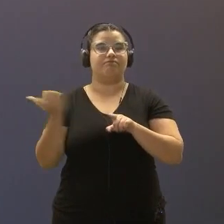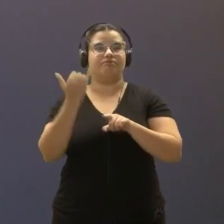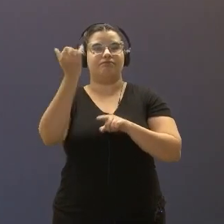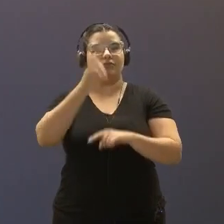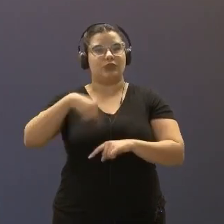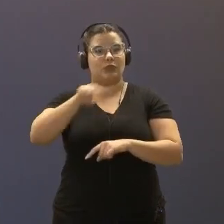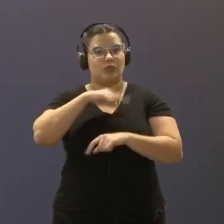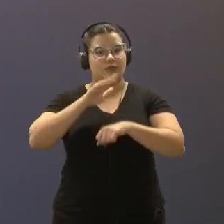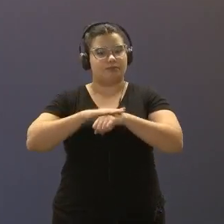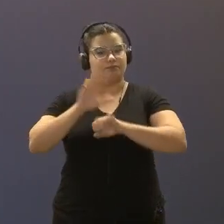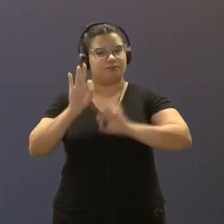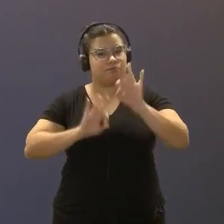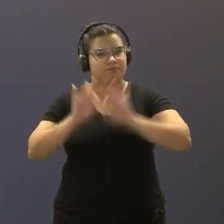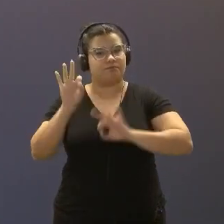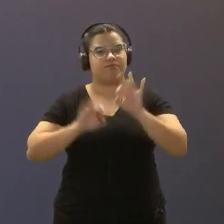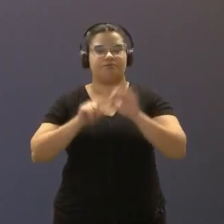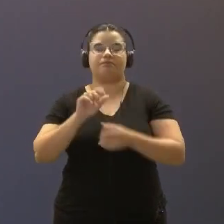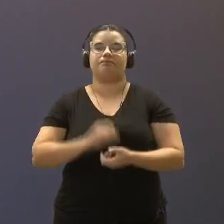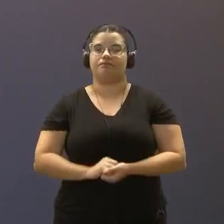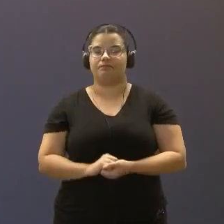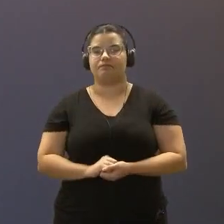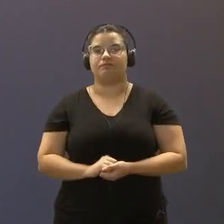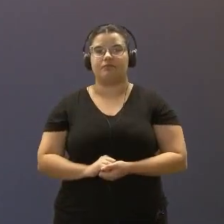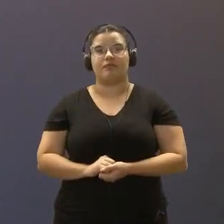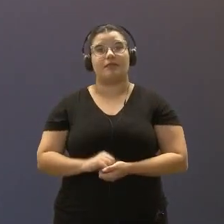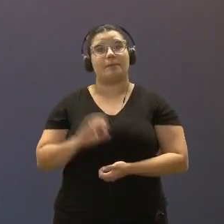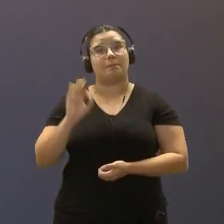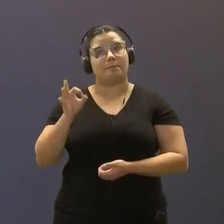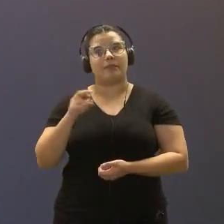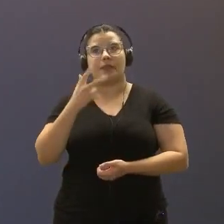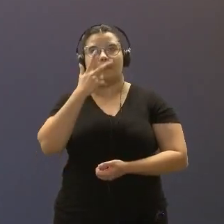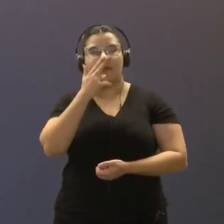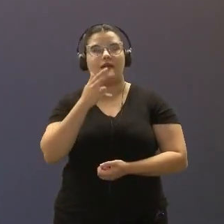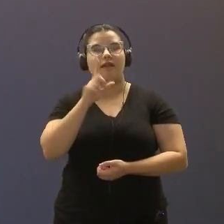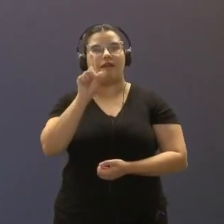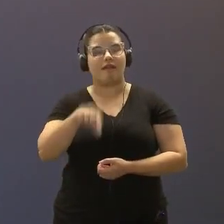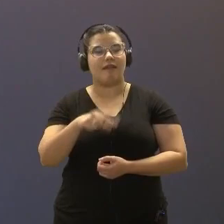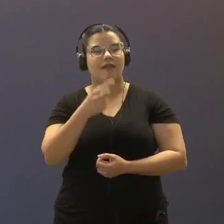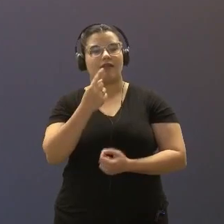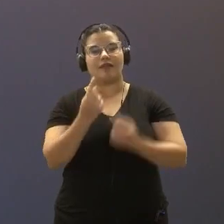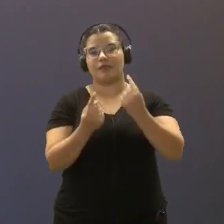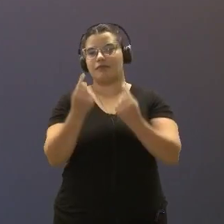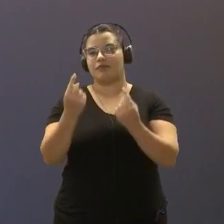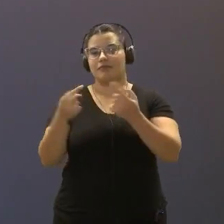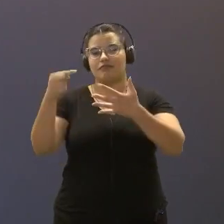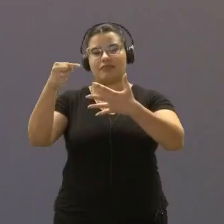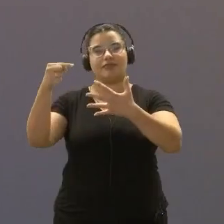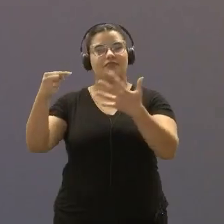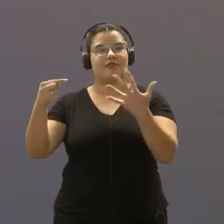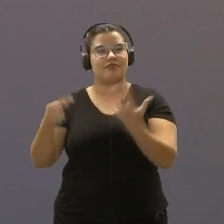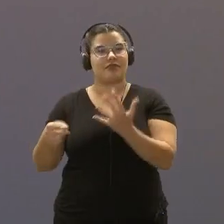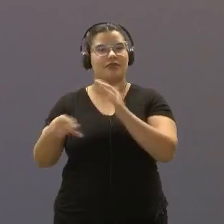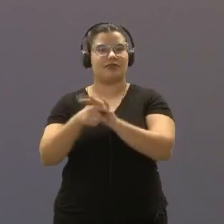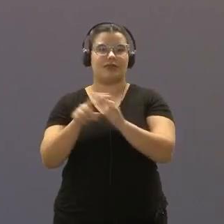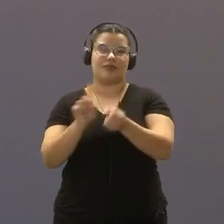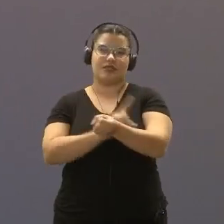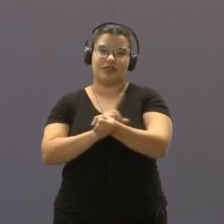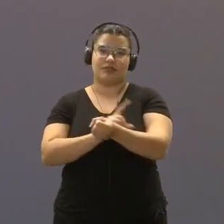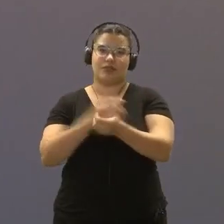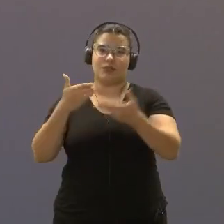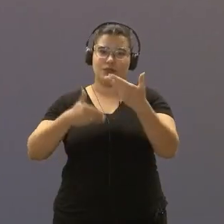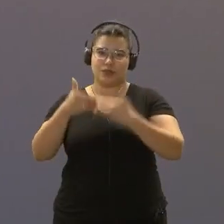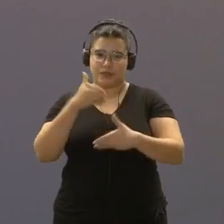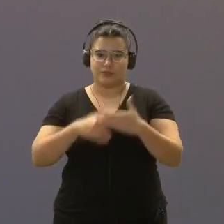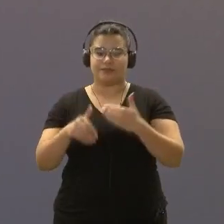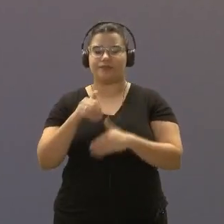gente fazer no processo oxidativo. A nutrição é o pilar, um dos pilares, né, do tratamento do diabetes. A